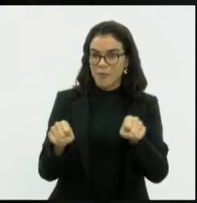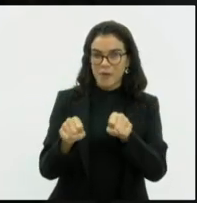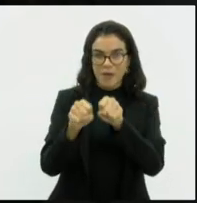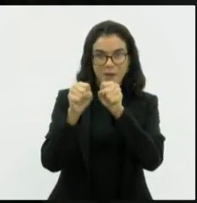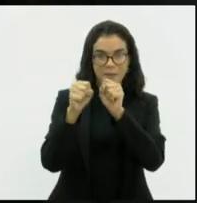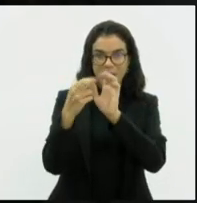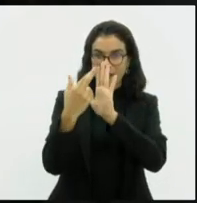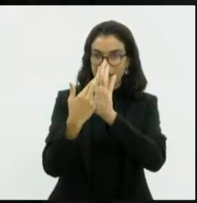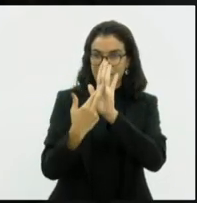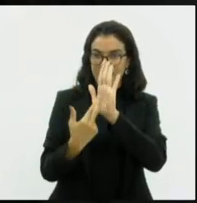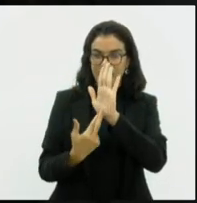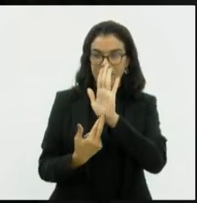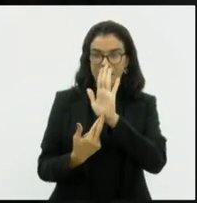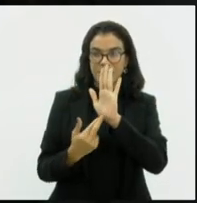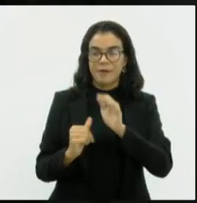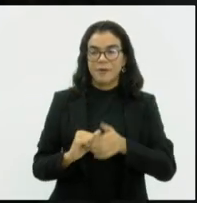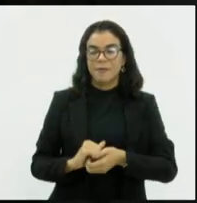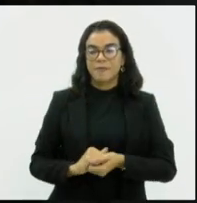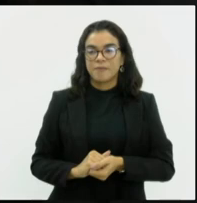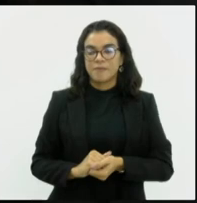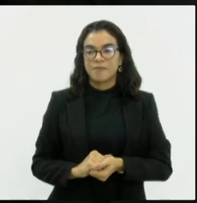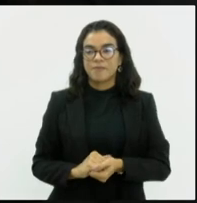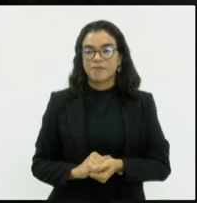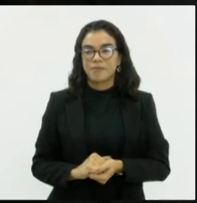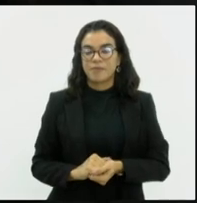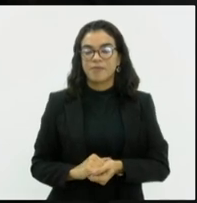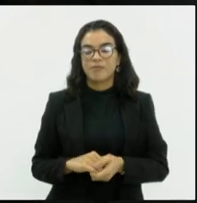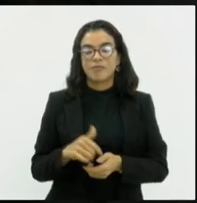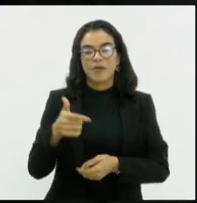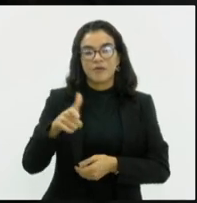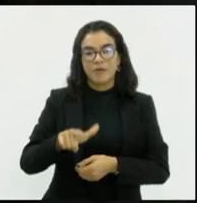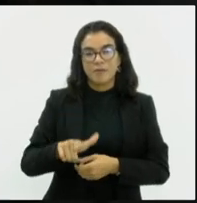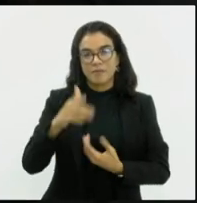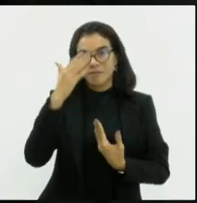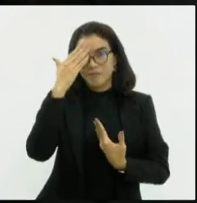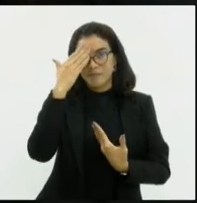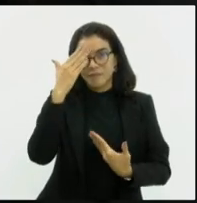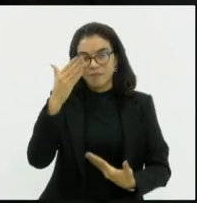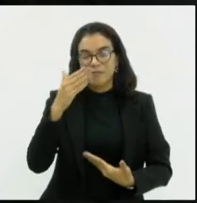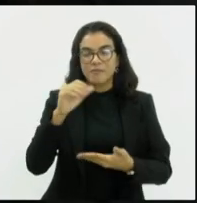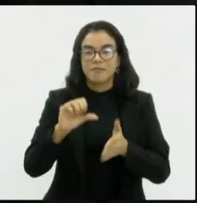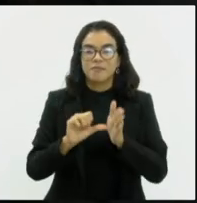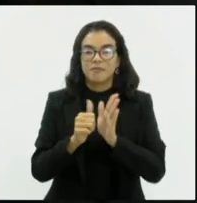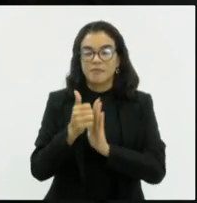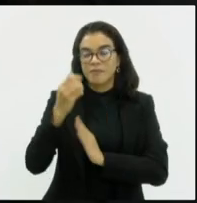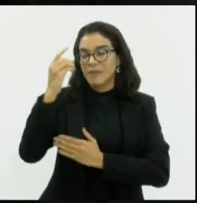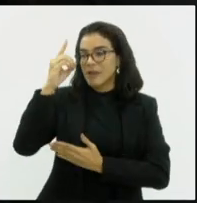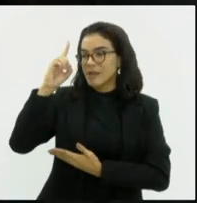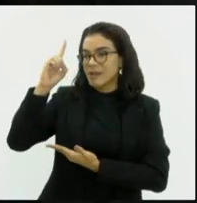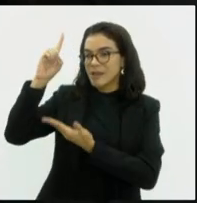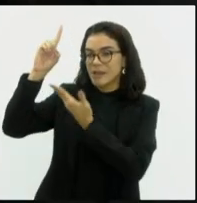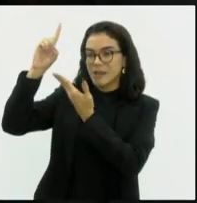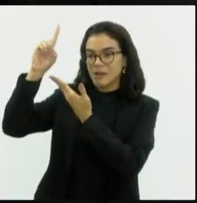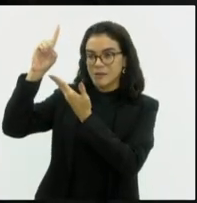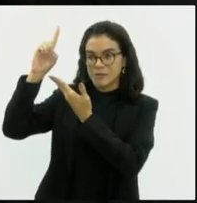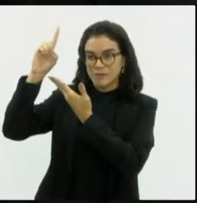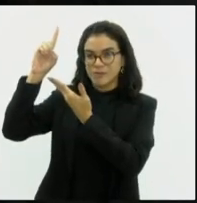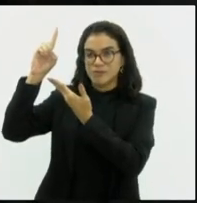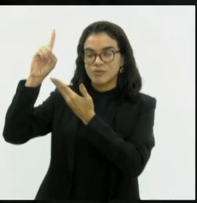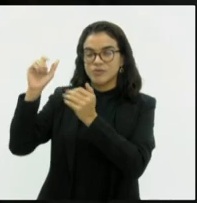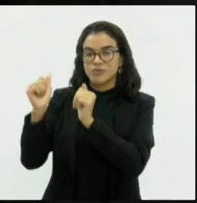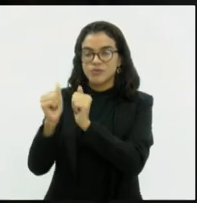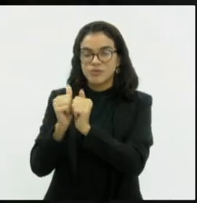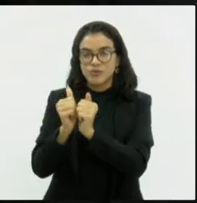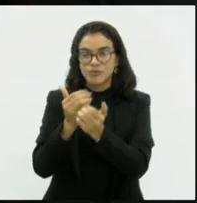protocolo. Gostaria também de novo aqui agradecer muito, primeiramente, a Deus de estar aqui com vocês,